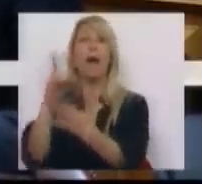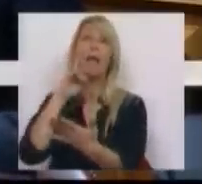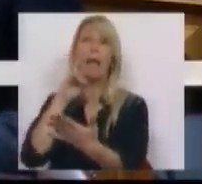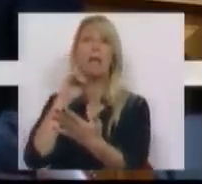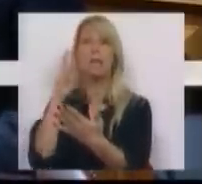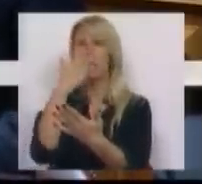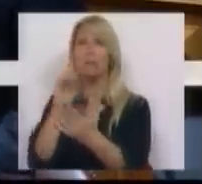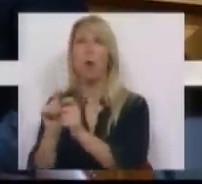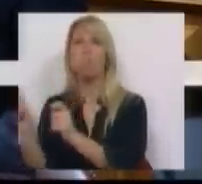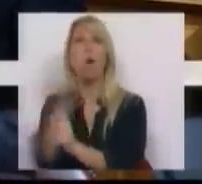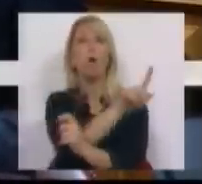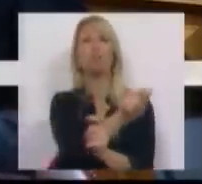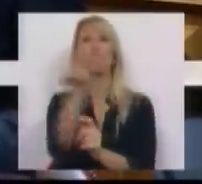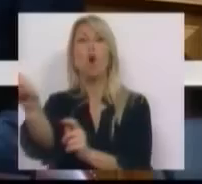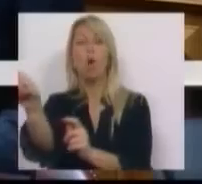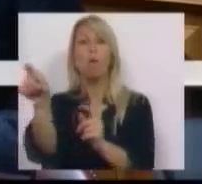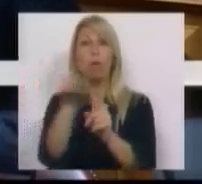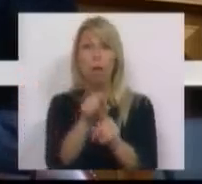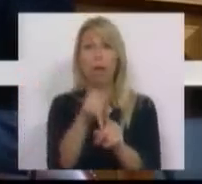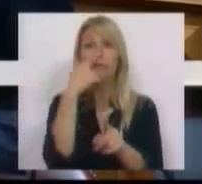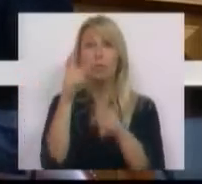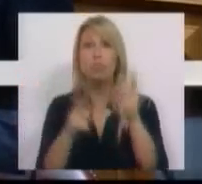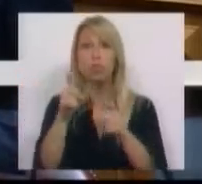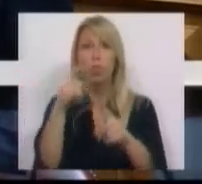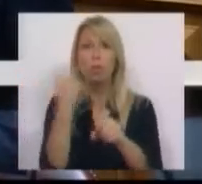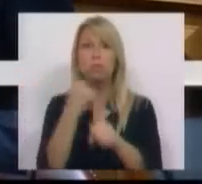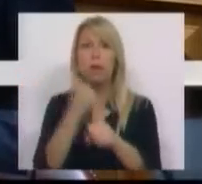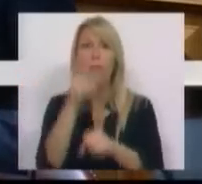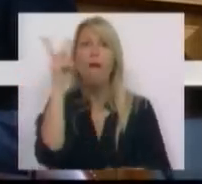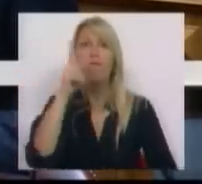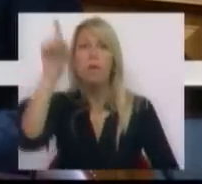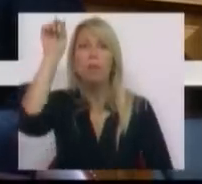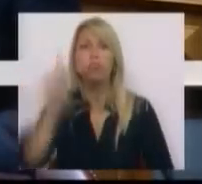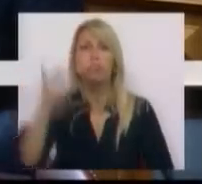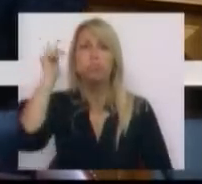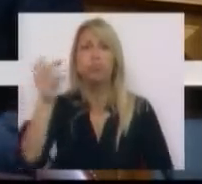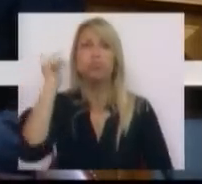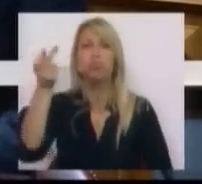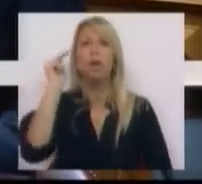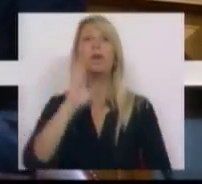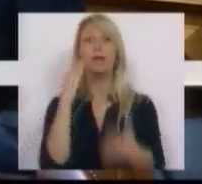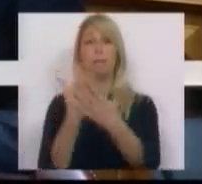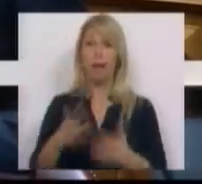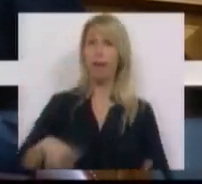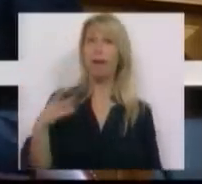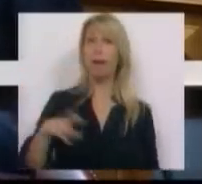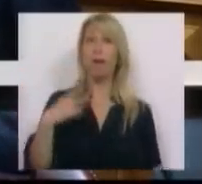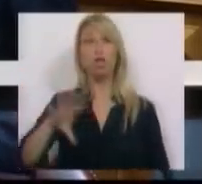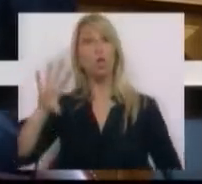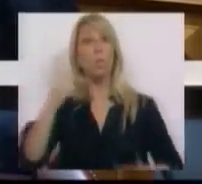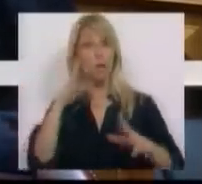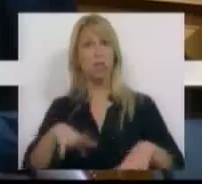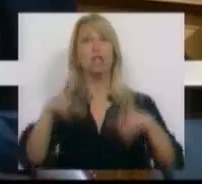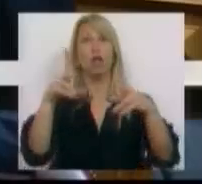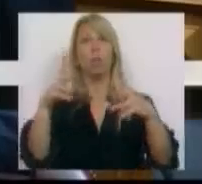portugueses que trabalharam uma vida inteira, que contribuíram para criar riqueza e desenvolvimento no nosso país, e que neste momento se